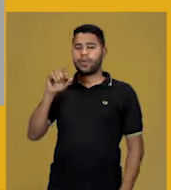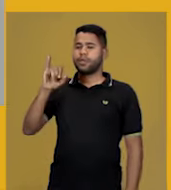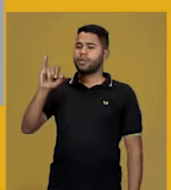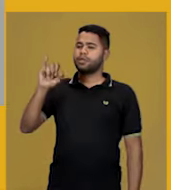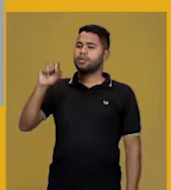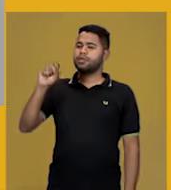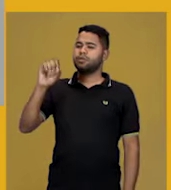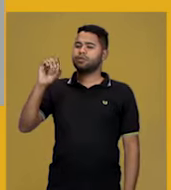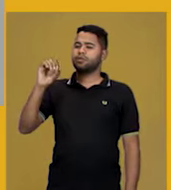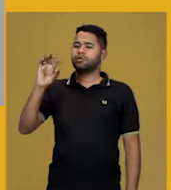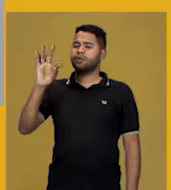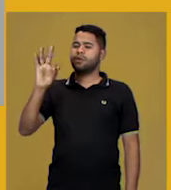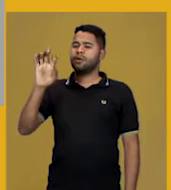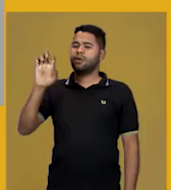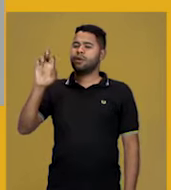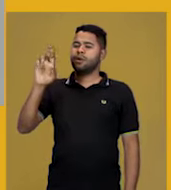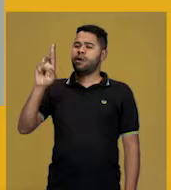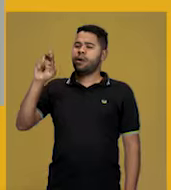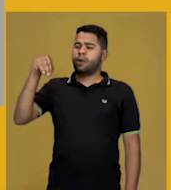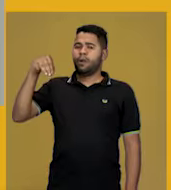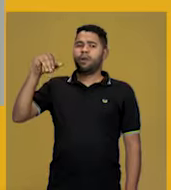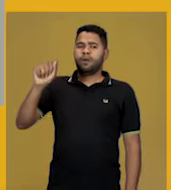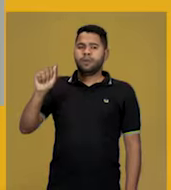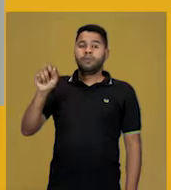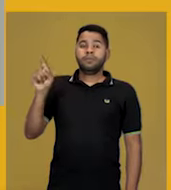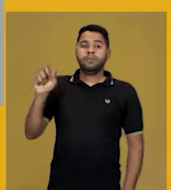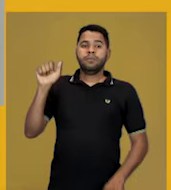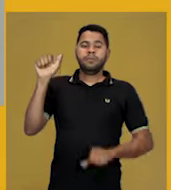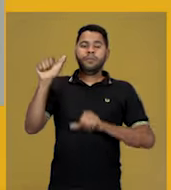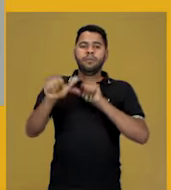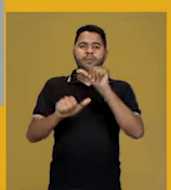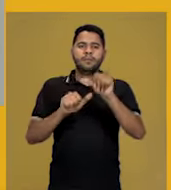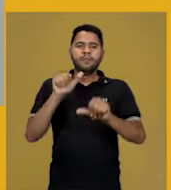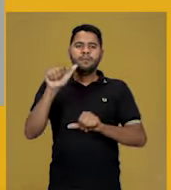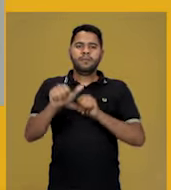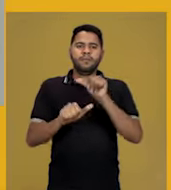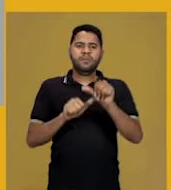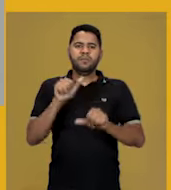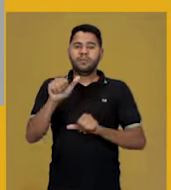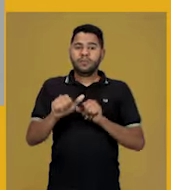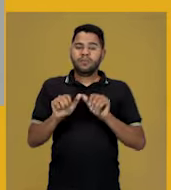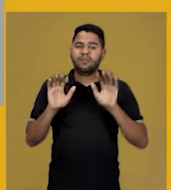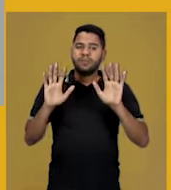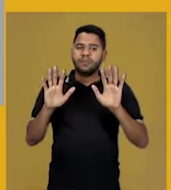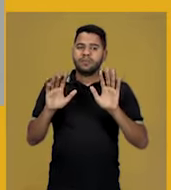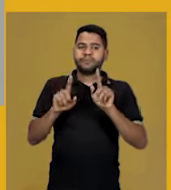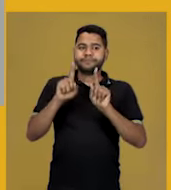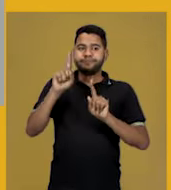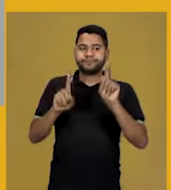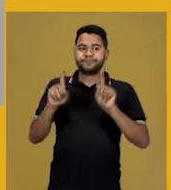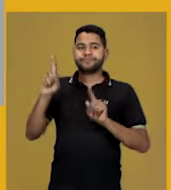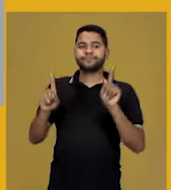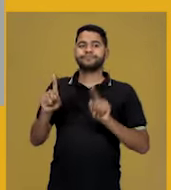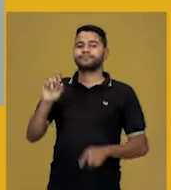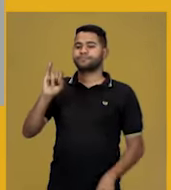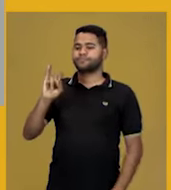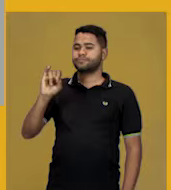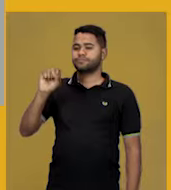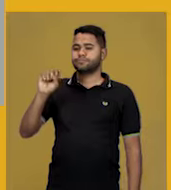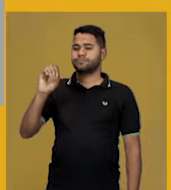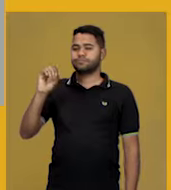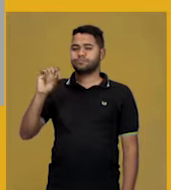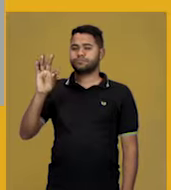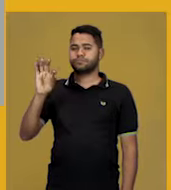parecido com o nome, né? Isotérmica. A transformação se chama isotérmica, mas o gráfico se chama